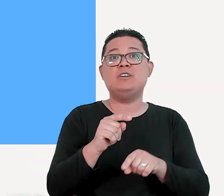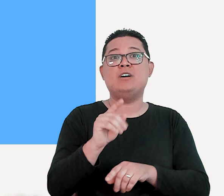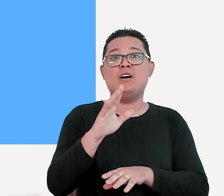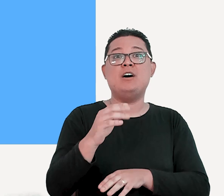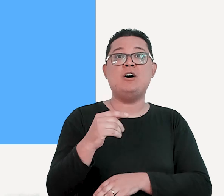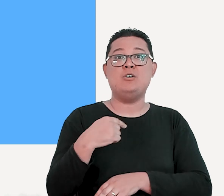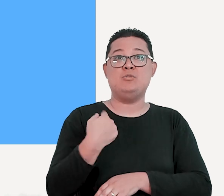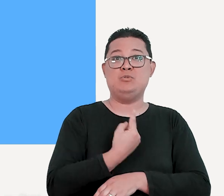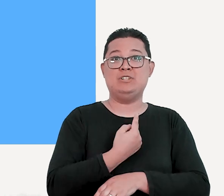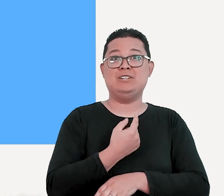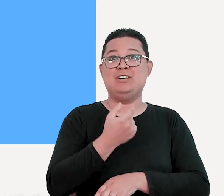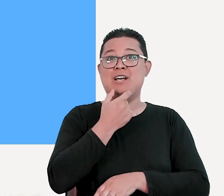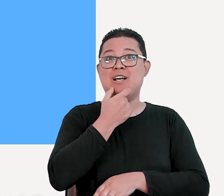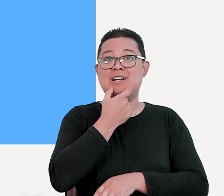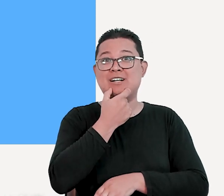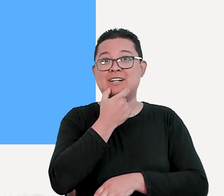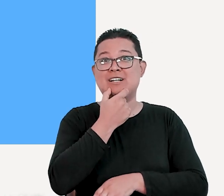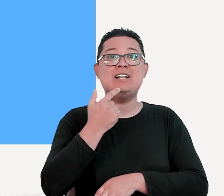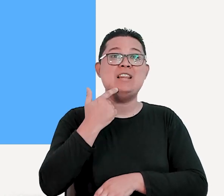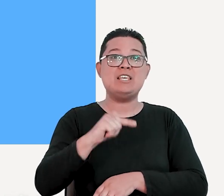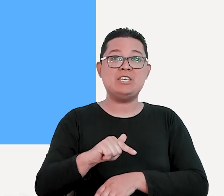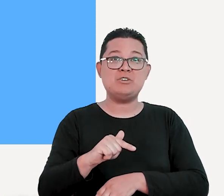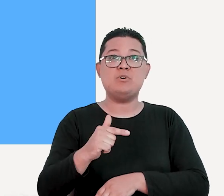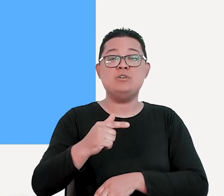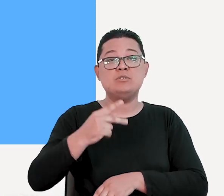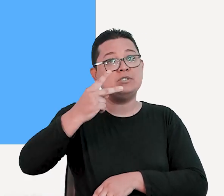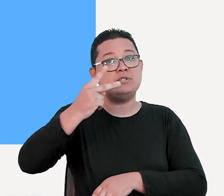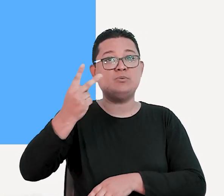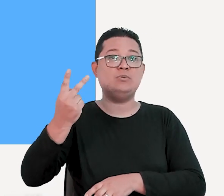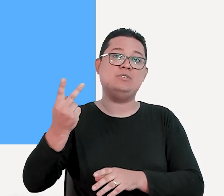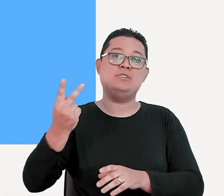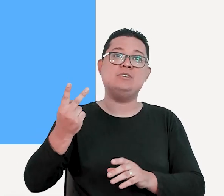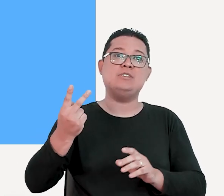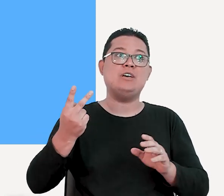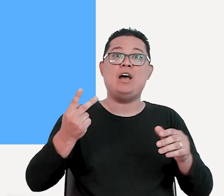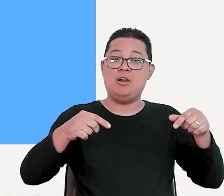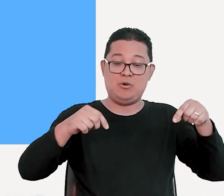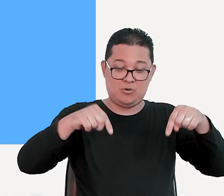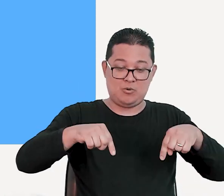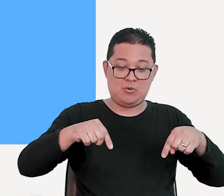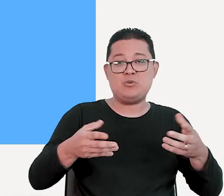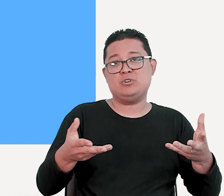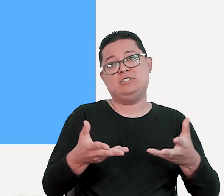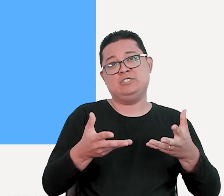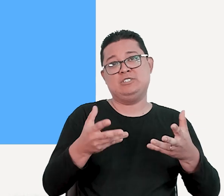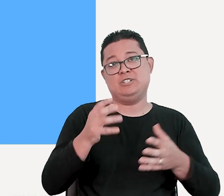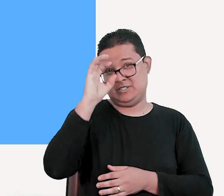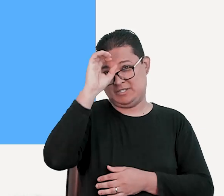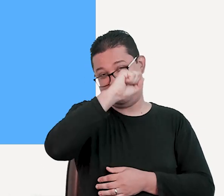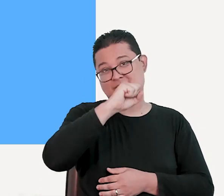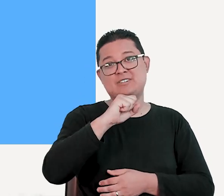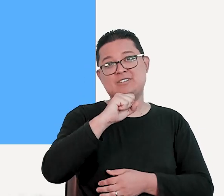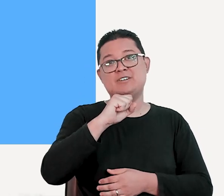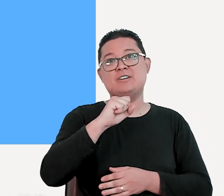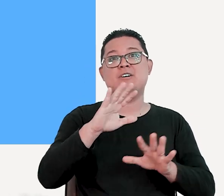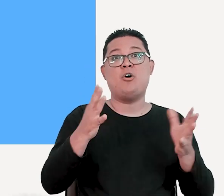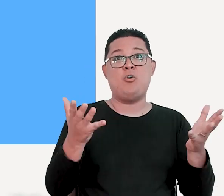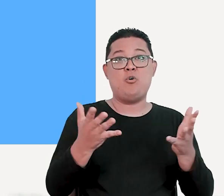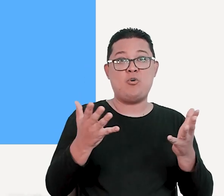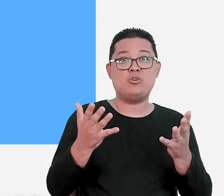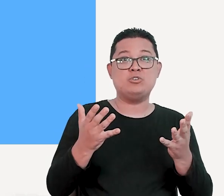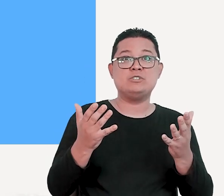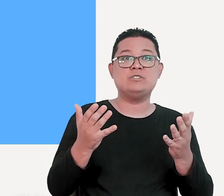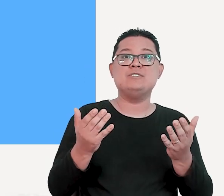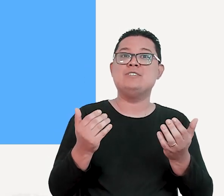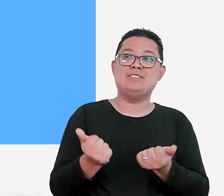está aprendendo agora, então não tem como a gente se cobrar tanto, né? O que a gente entrega hoje é questão de uma vida que a gente demorou